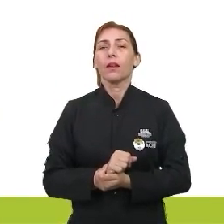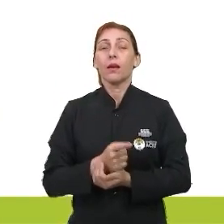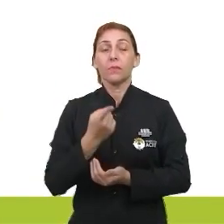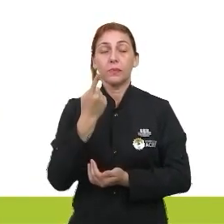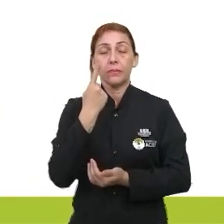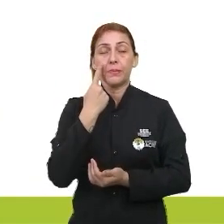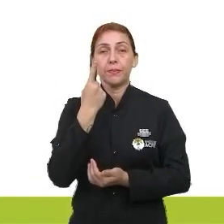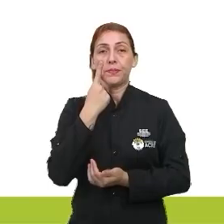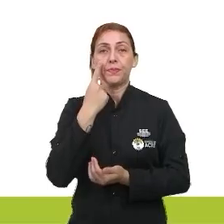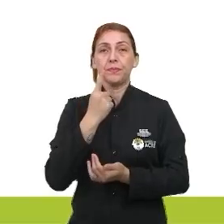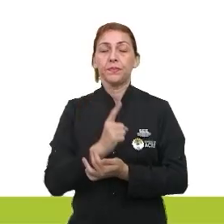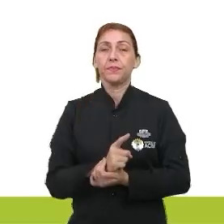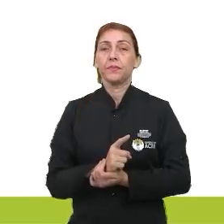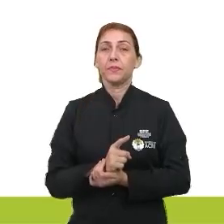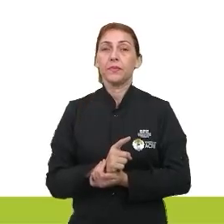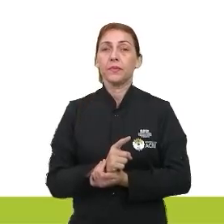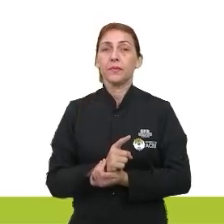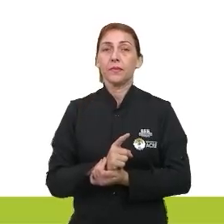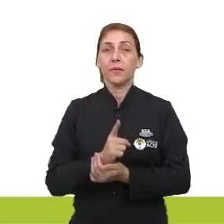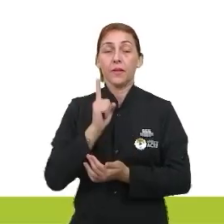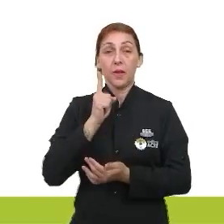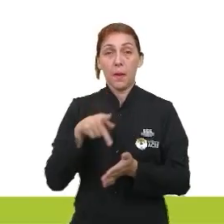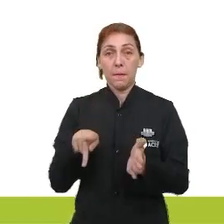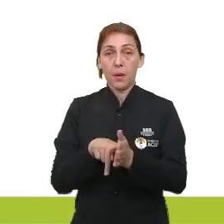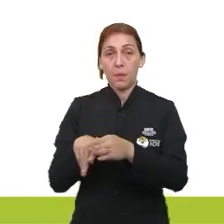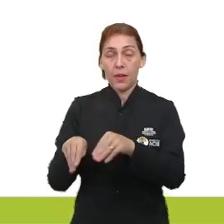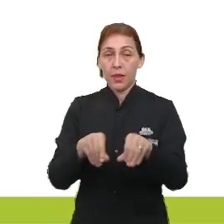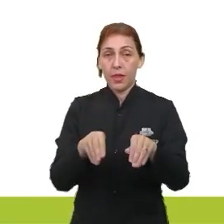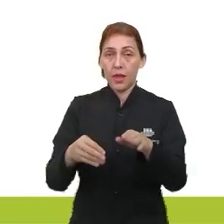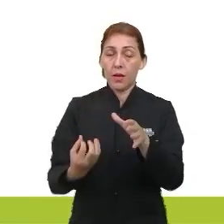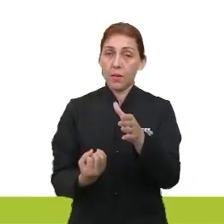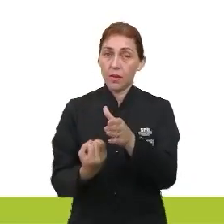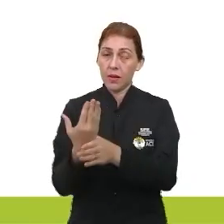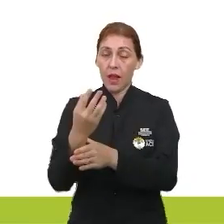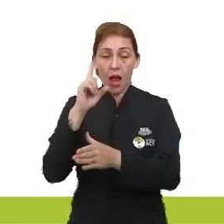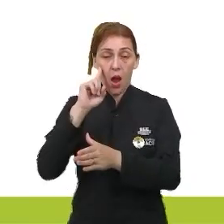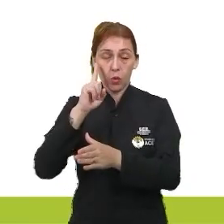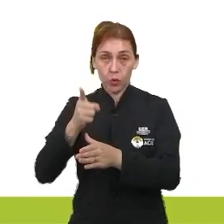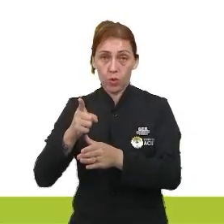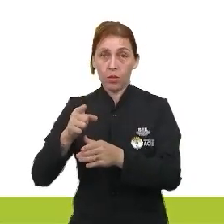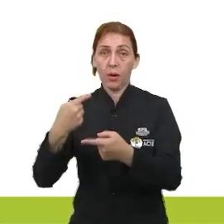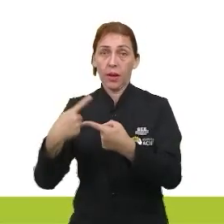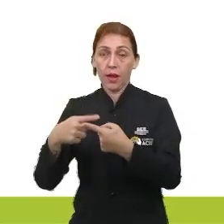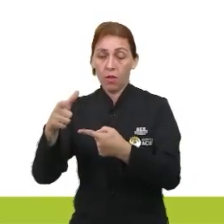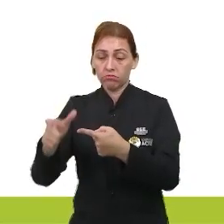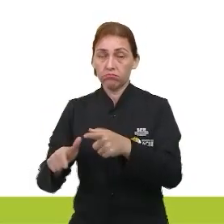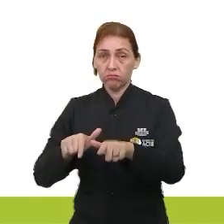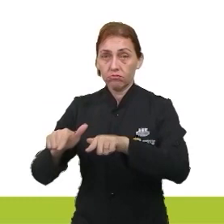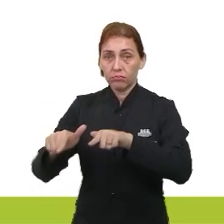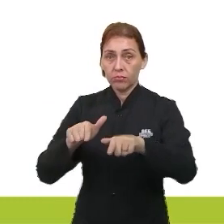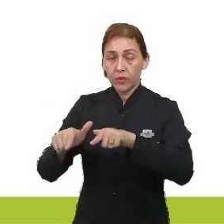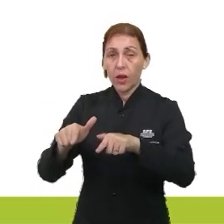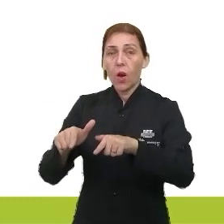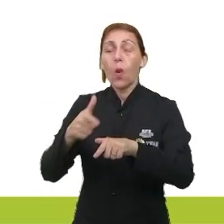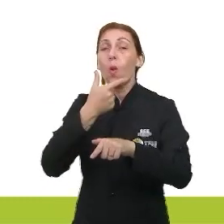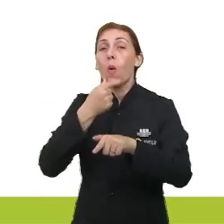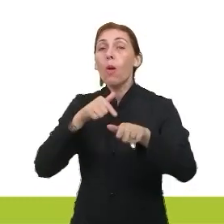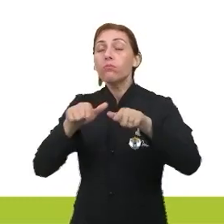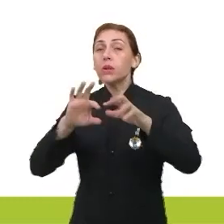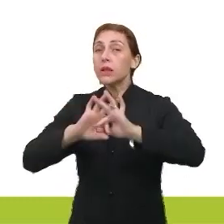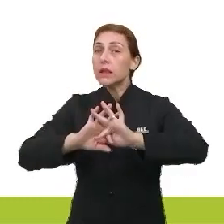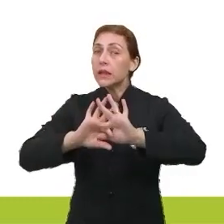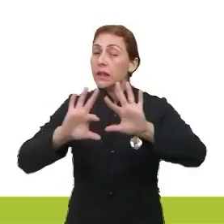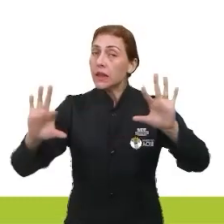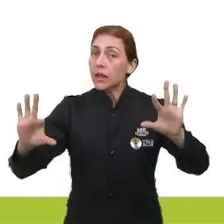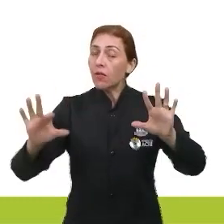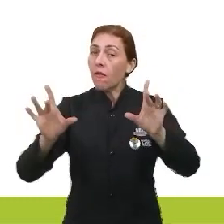Acompanha comigo. O servo pertence à terra e rende frutos ao dono da terra. O operário urbano livre, ao